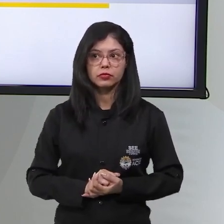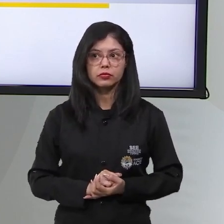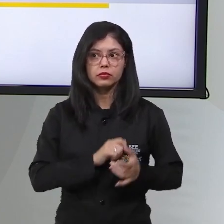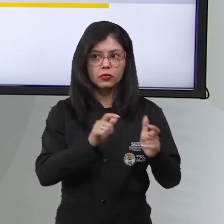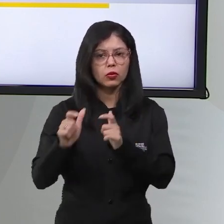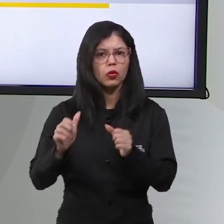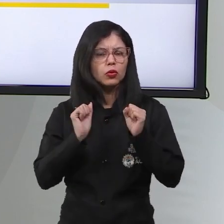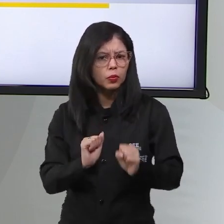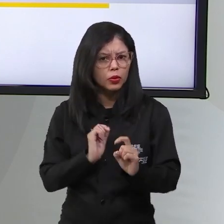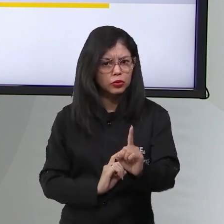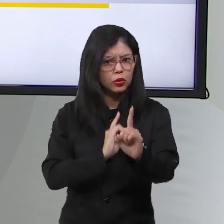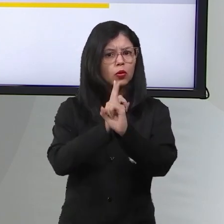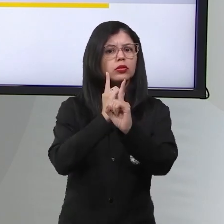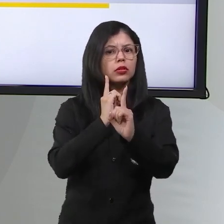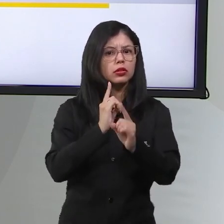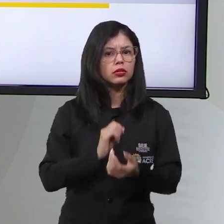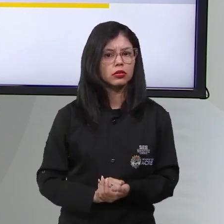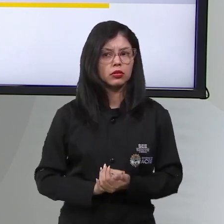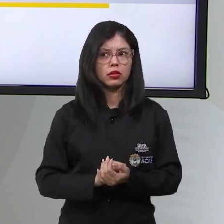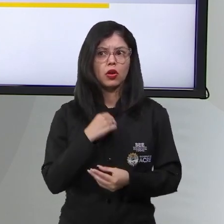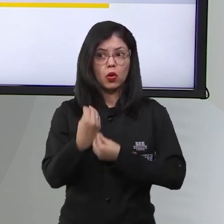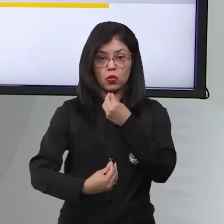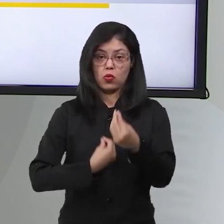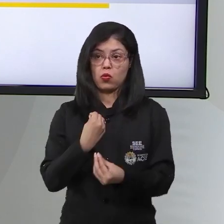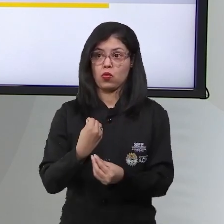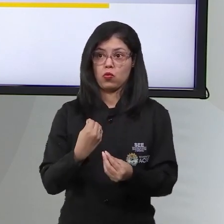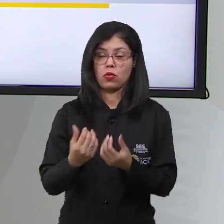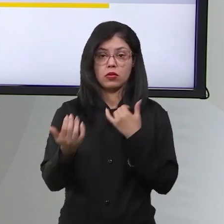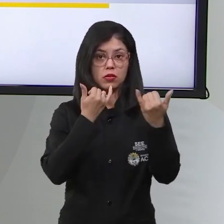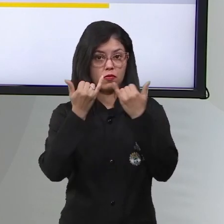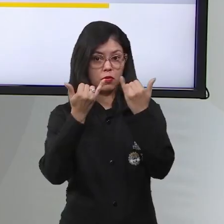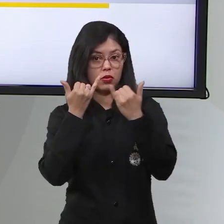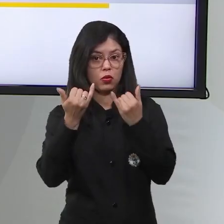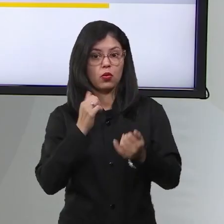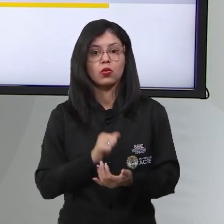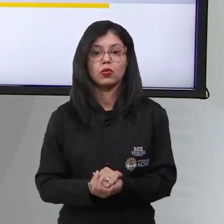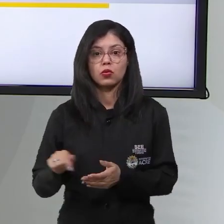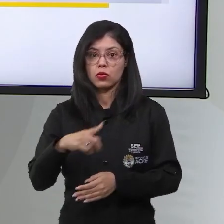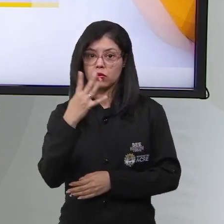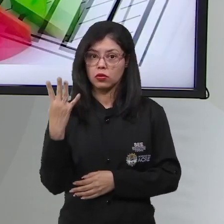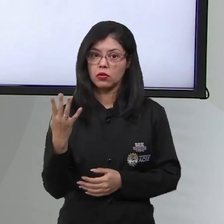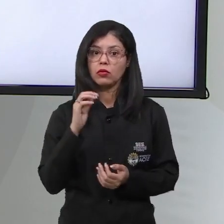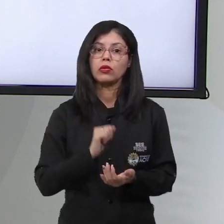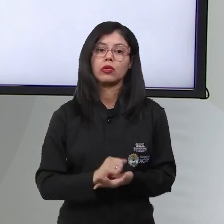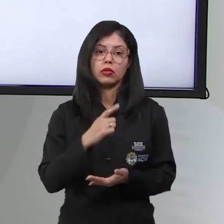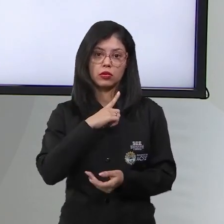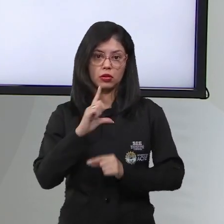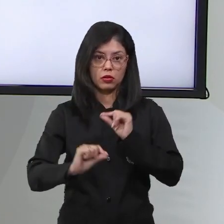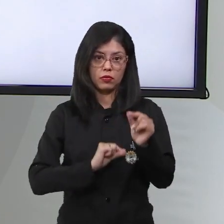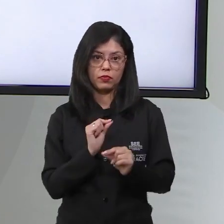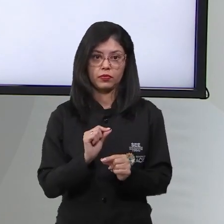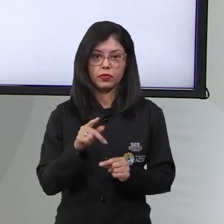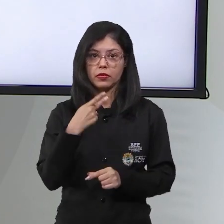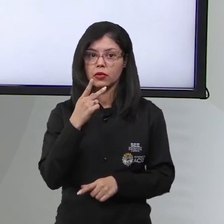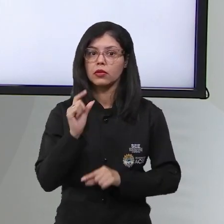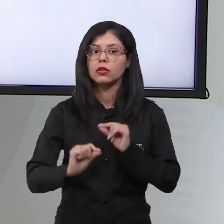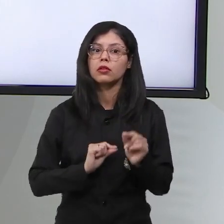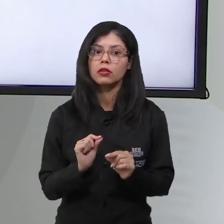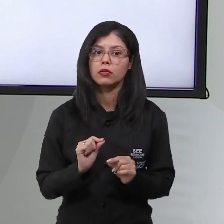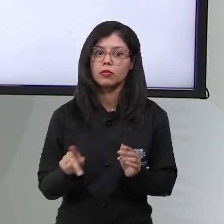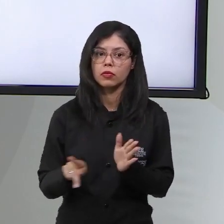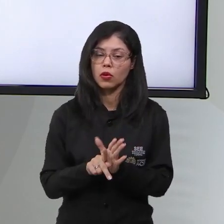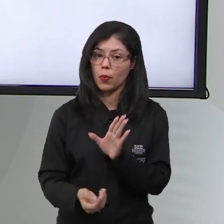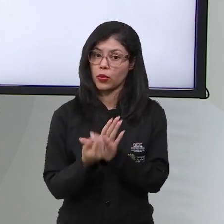eu posso encontrá-las? E como que essas informações quantitativas, elas, digamos assim,